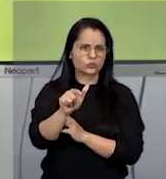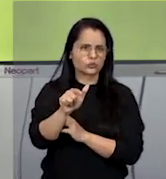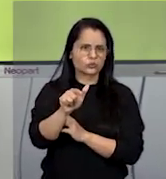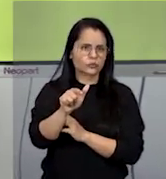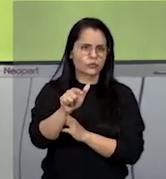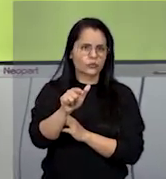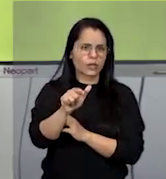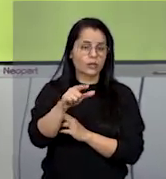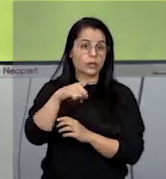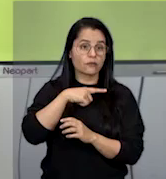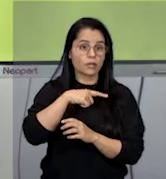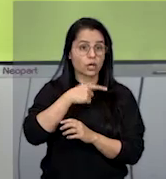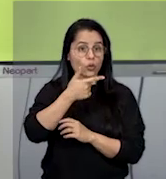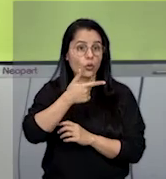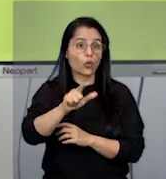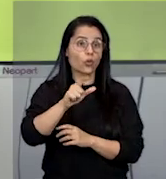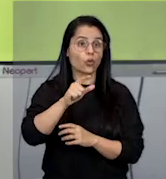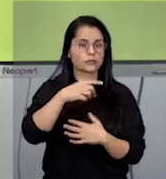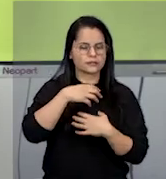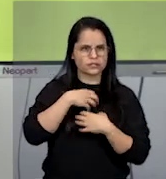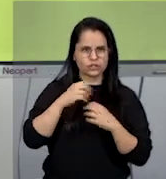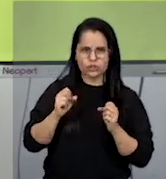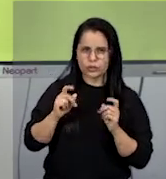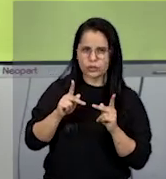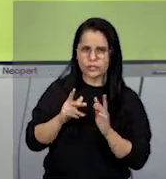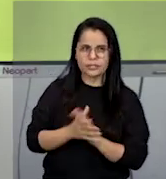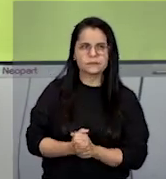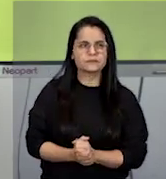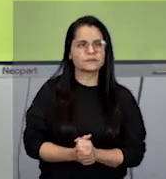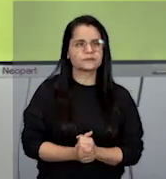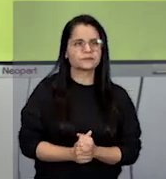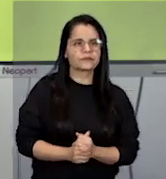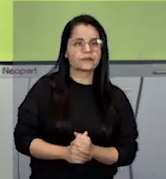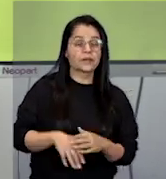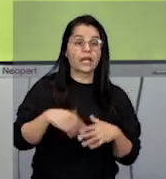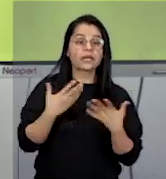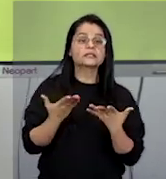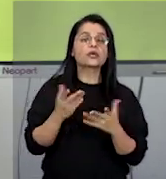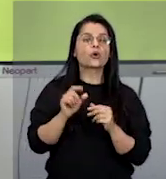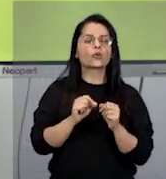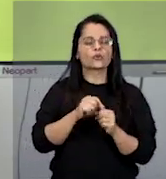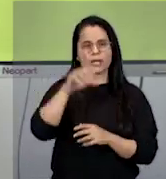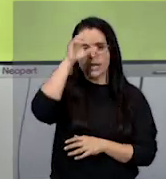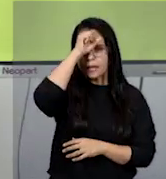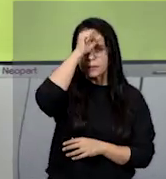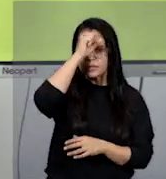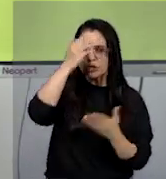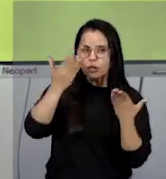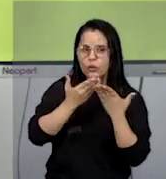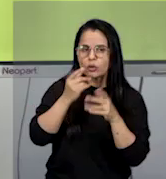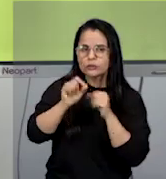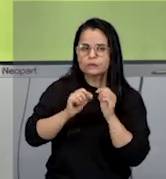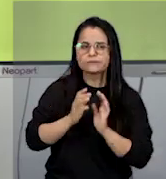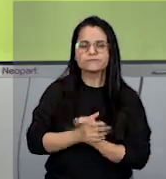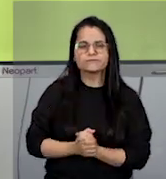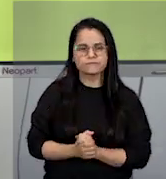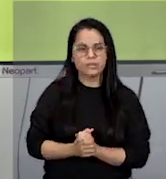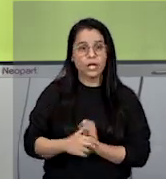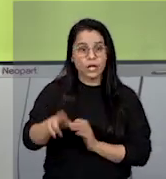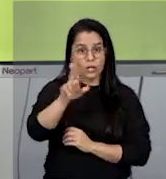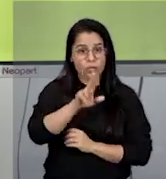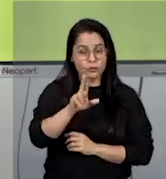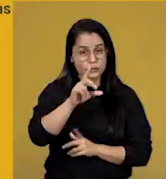vai tomando outros sentidos, certo? Você então aprendeu hoje que o emprego